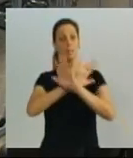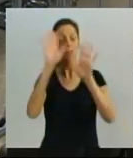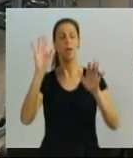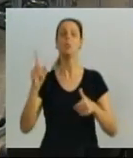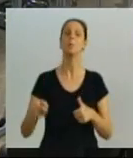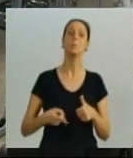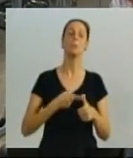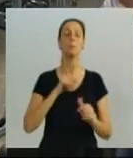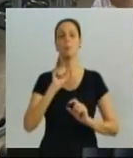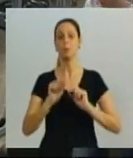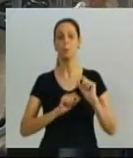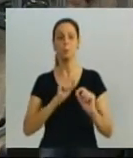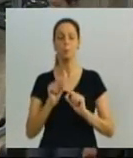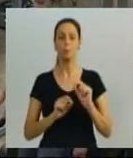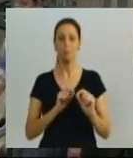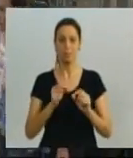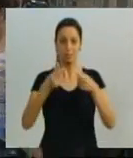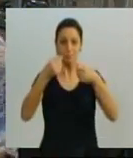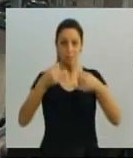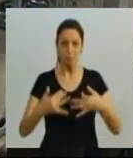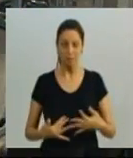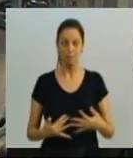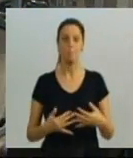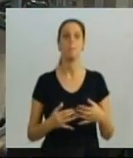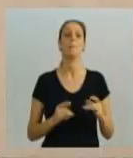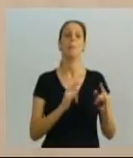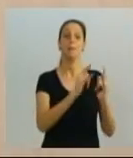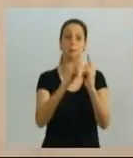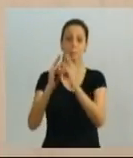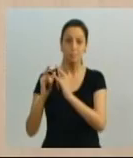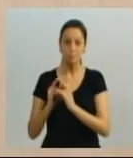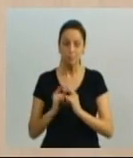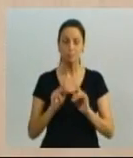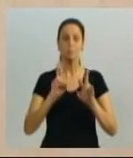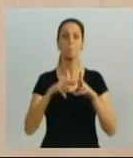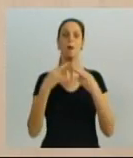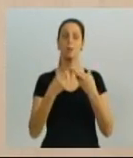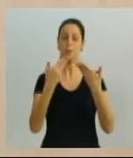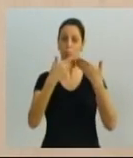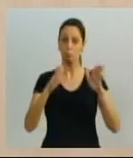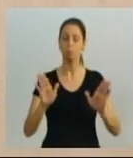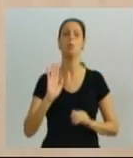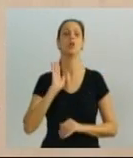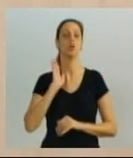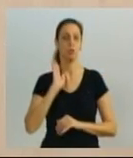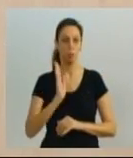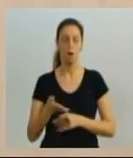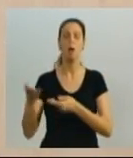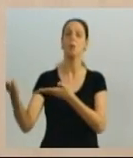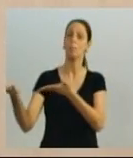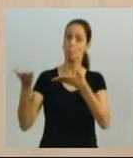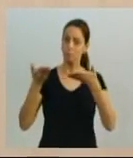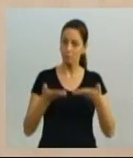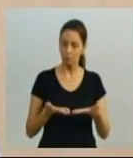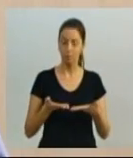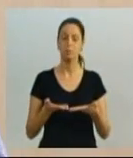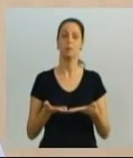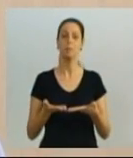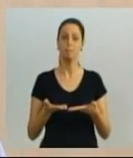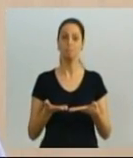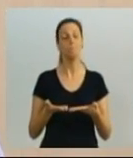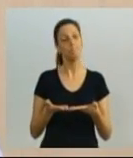dizer que para nós aqui, as entidades, Walter, numa reunião pública, elas são informadas, convidadas.